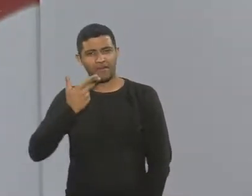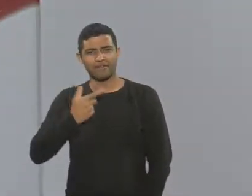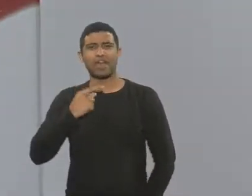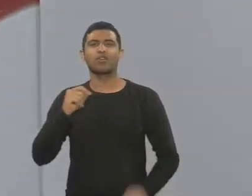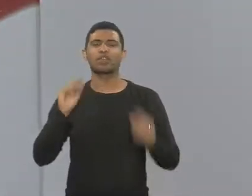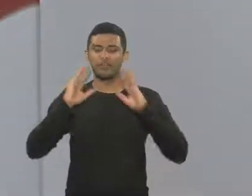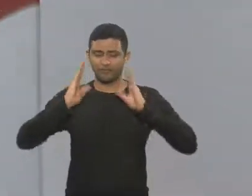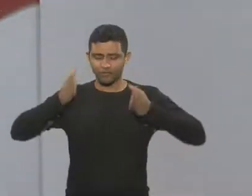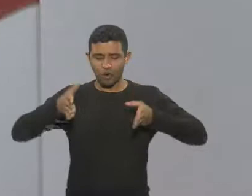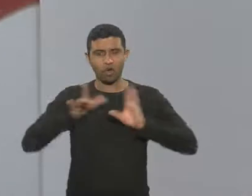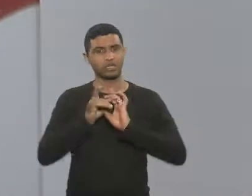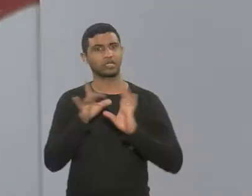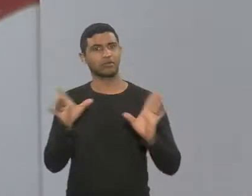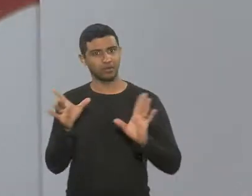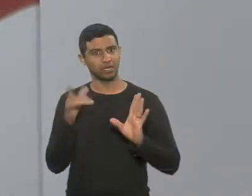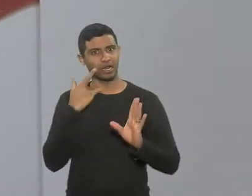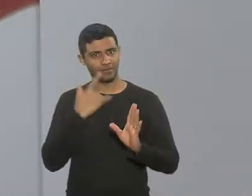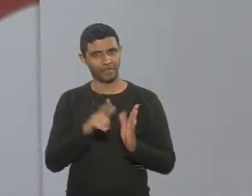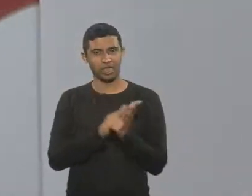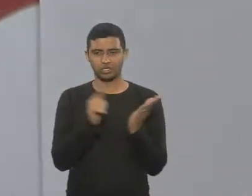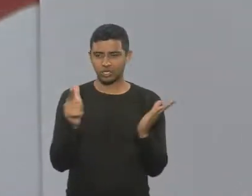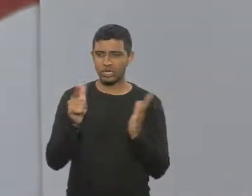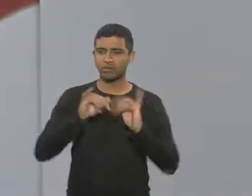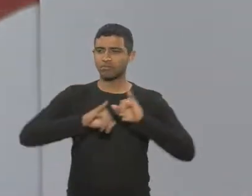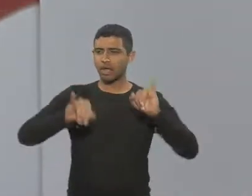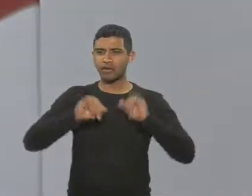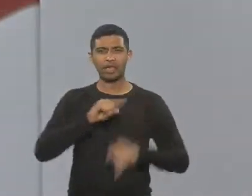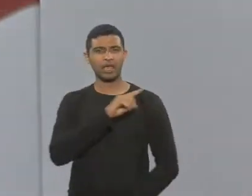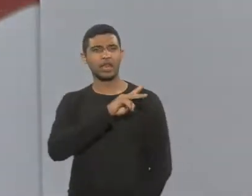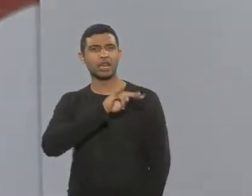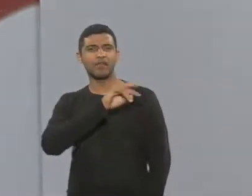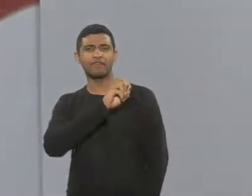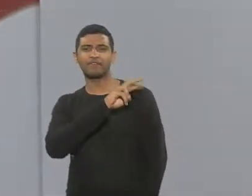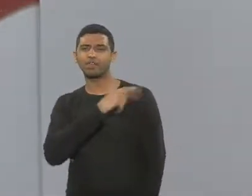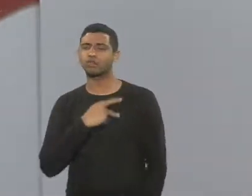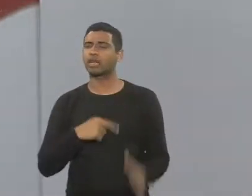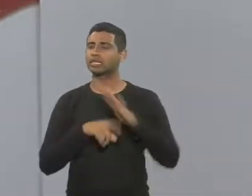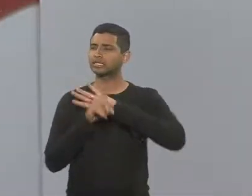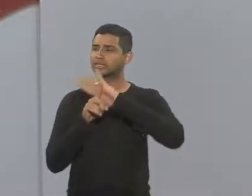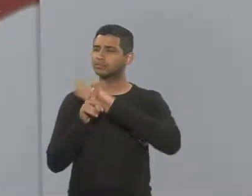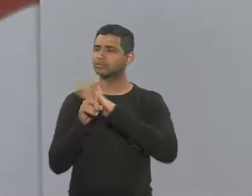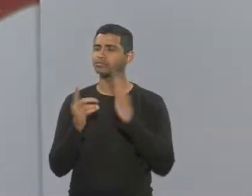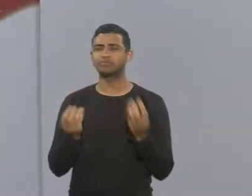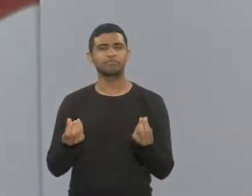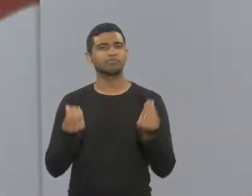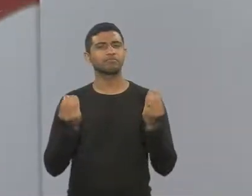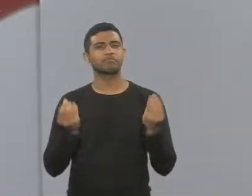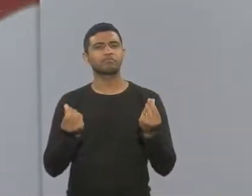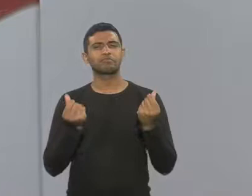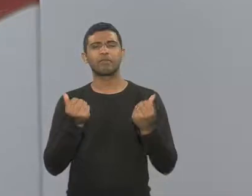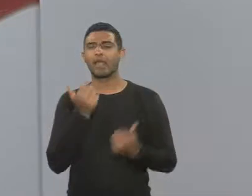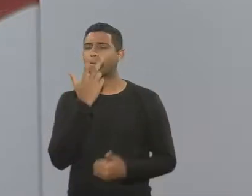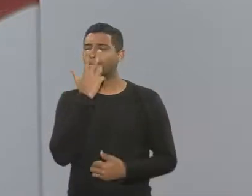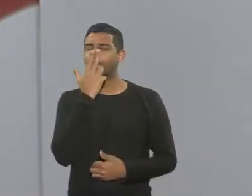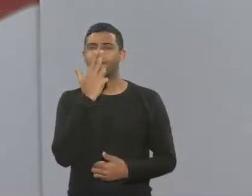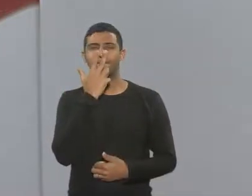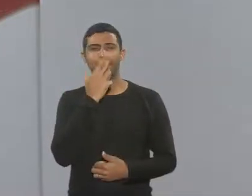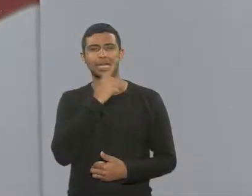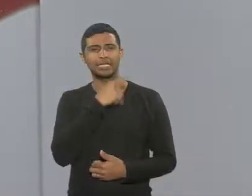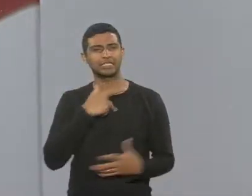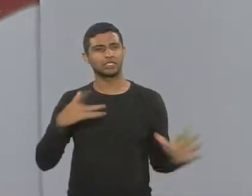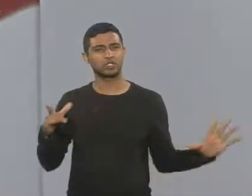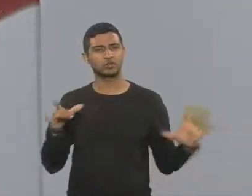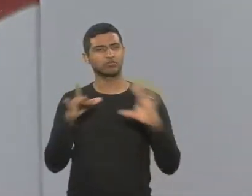questão da democracia, né? O jornalismo informativo, nessa análise do Vitor, que ele está fazendo aqui, assim, ele tem esse lance, assim, que ele